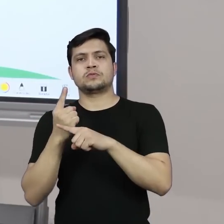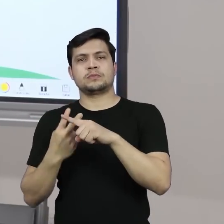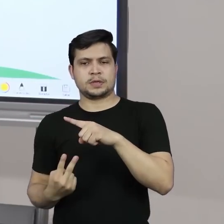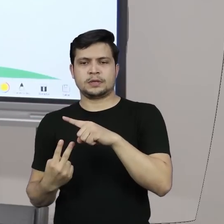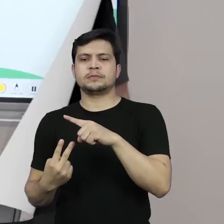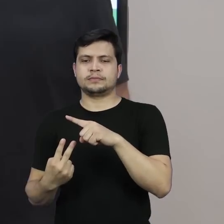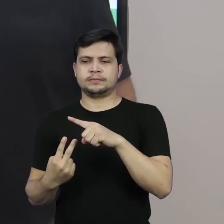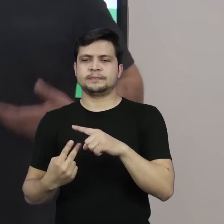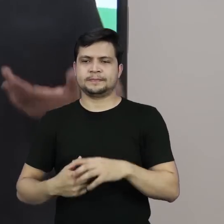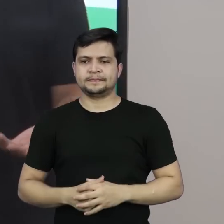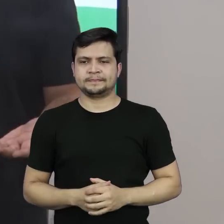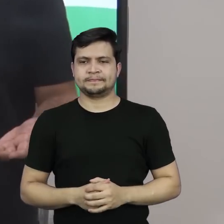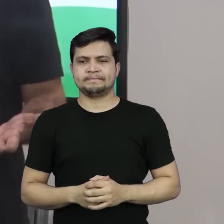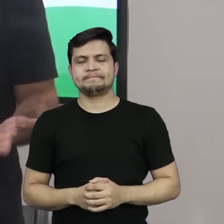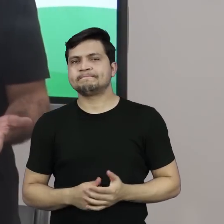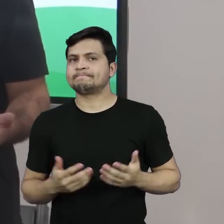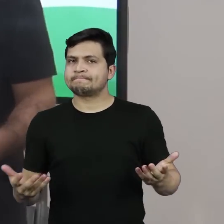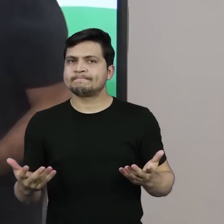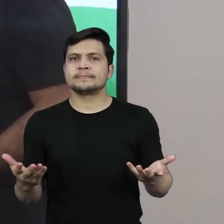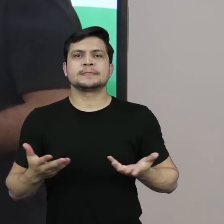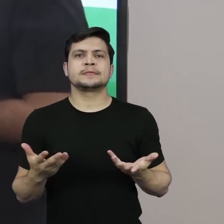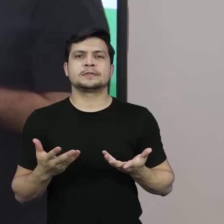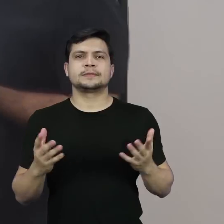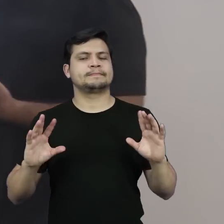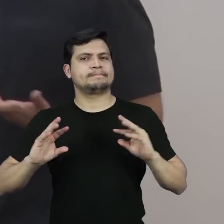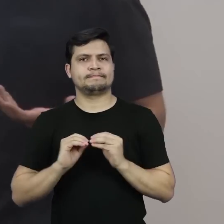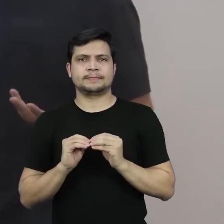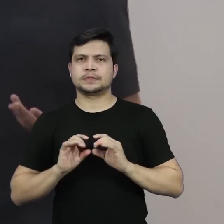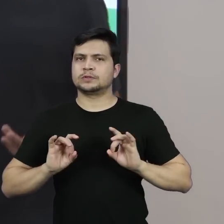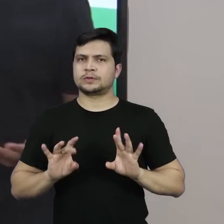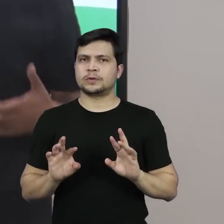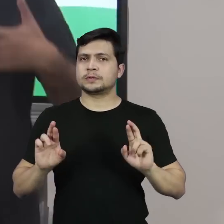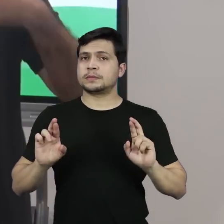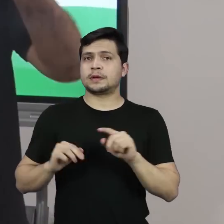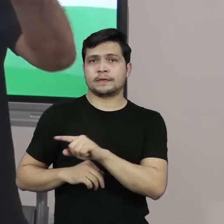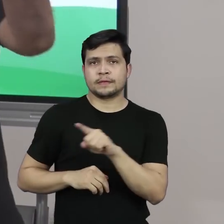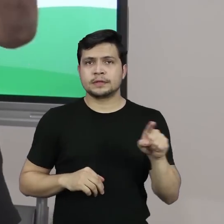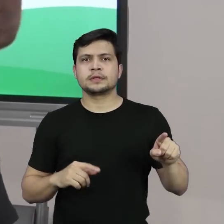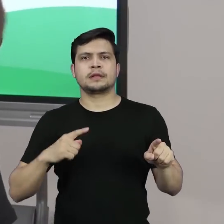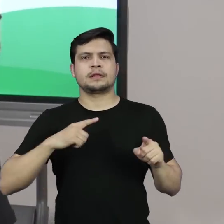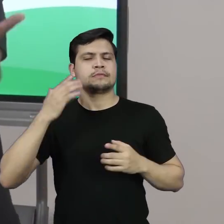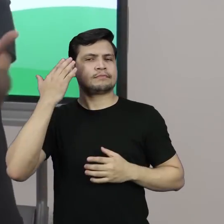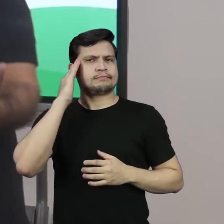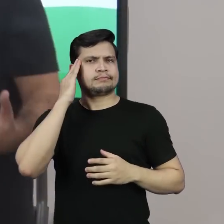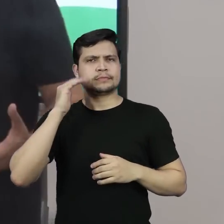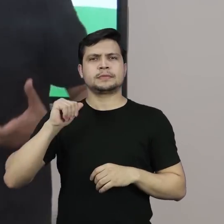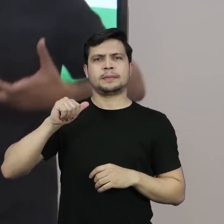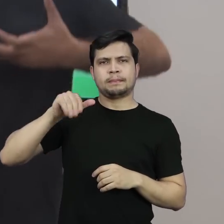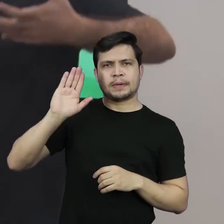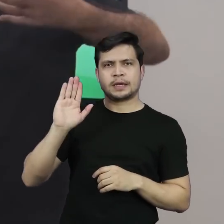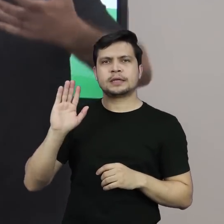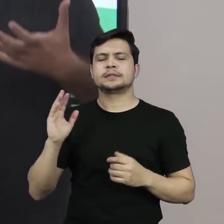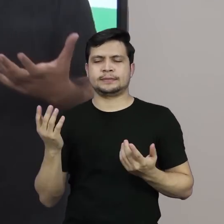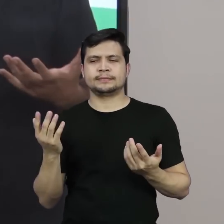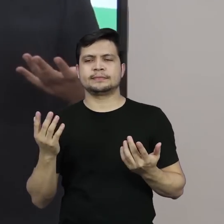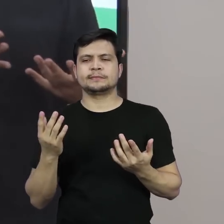milhão de reais dos valores dos lucros apurados pela empresa desse ano? E aqui na nossa tabela, onde as colunas em preto representam